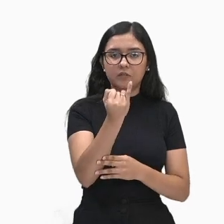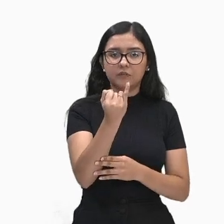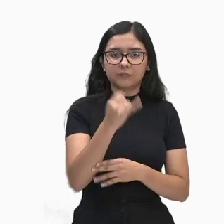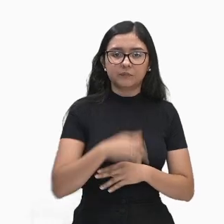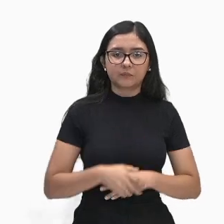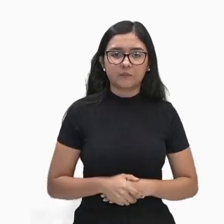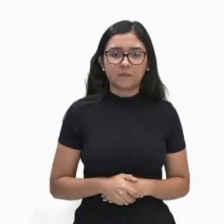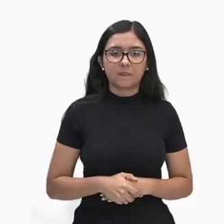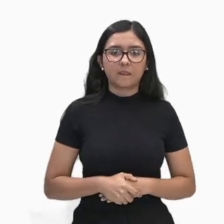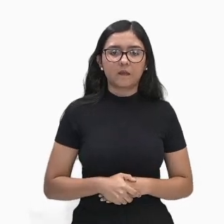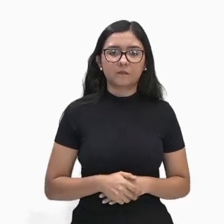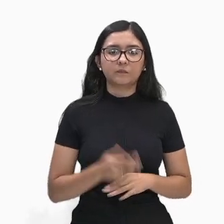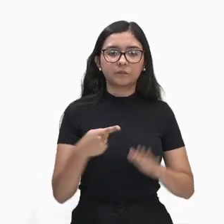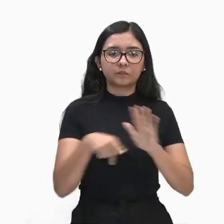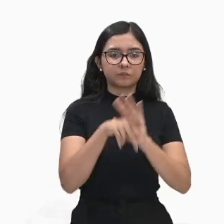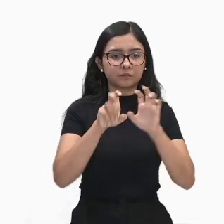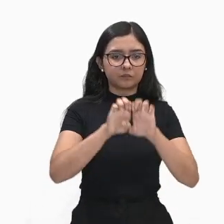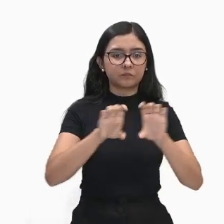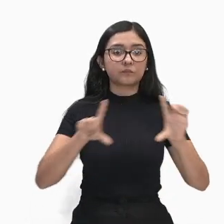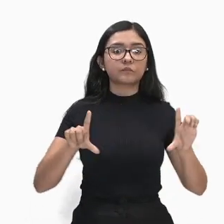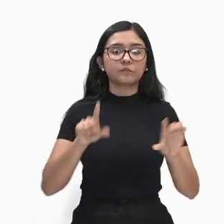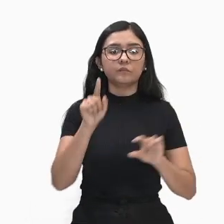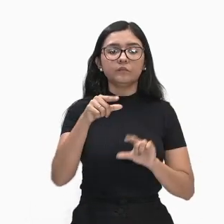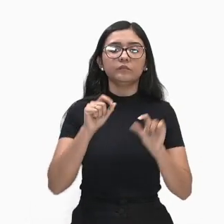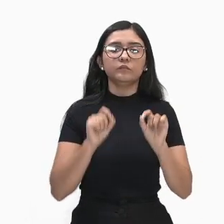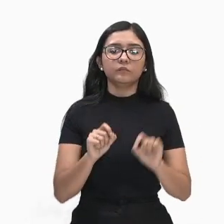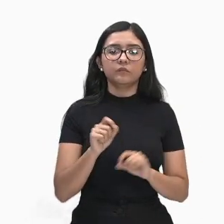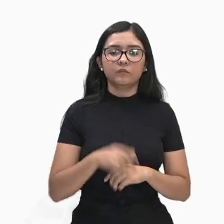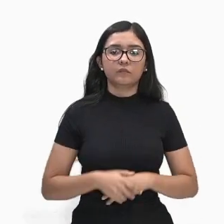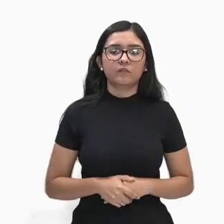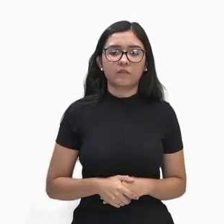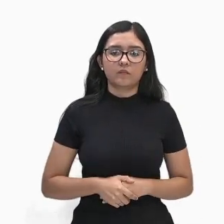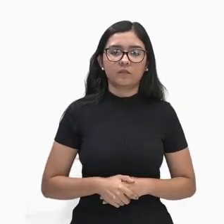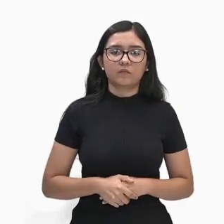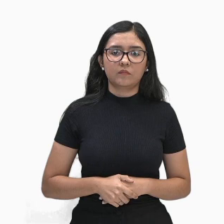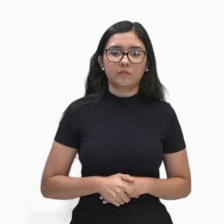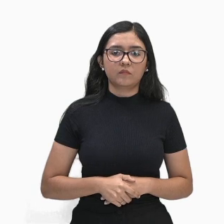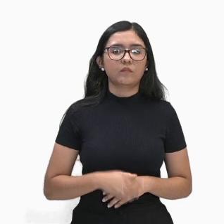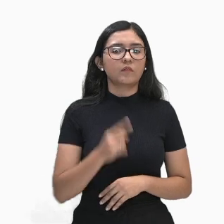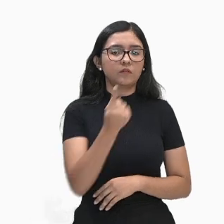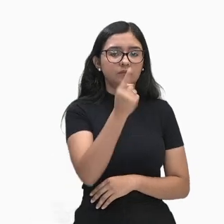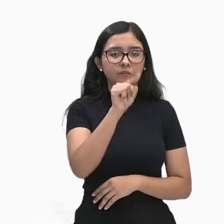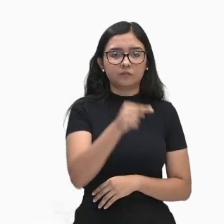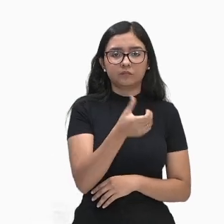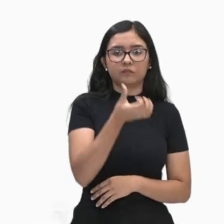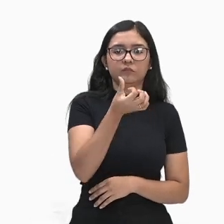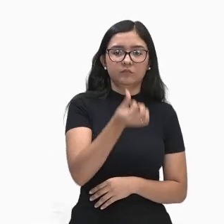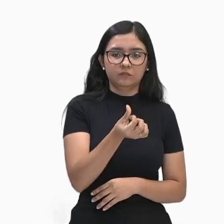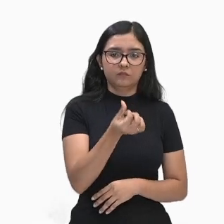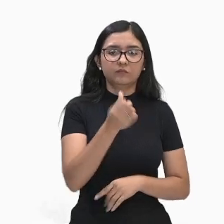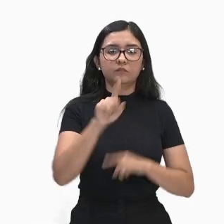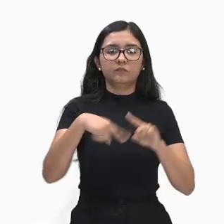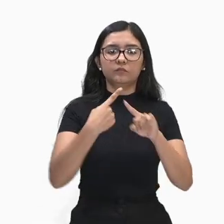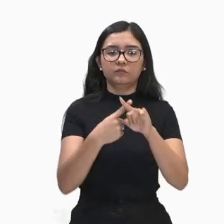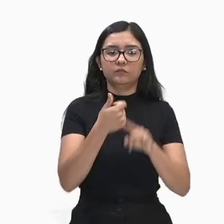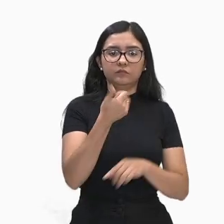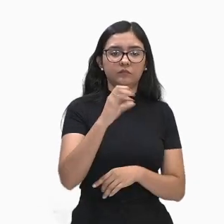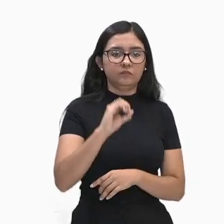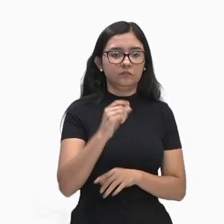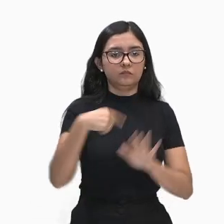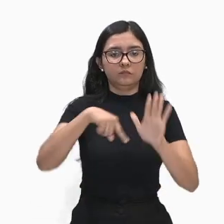uma constante física bem importante. A carga elétrica elementar, ela vale 1,6 vezes 10 a